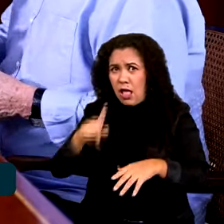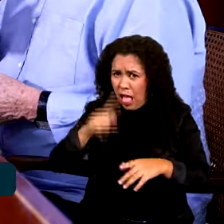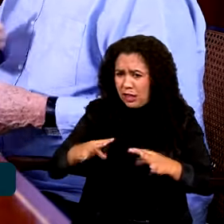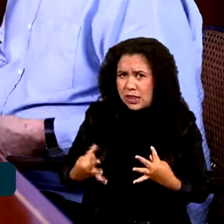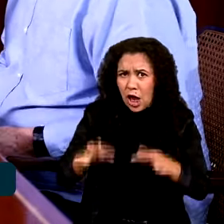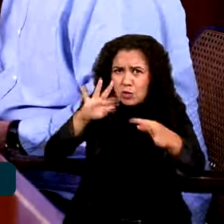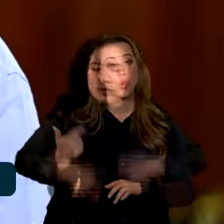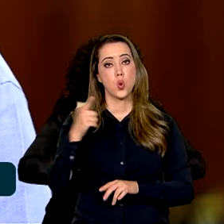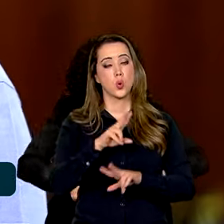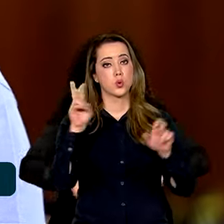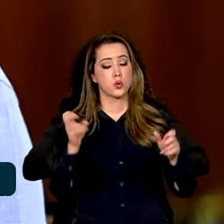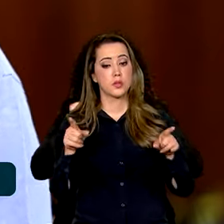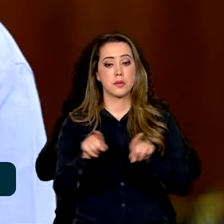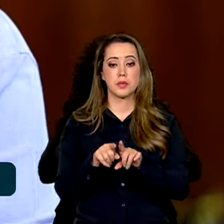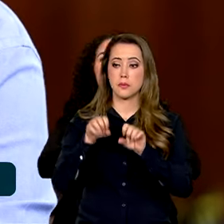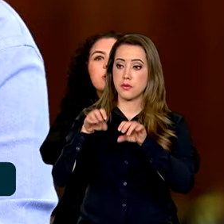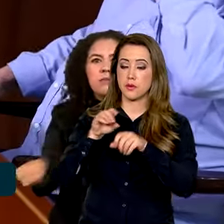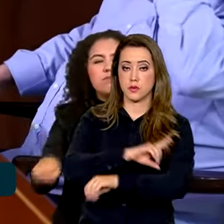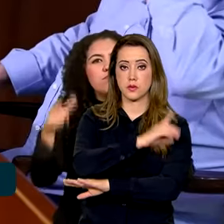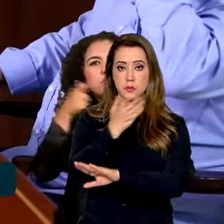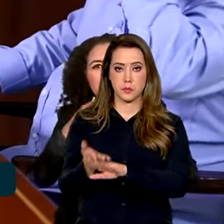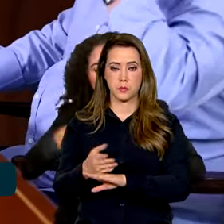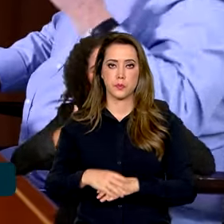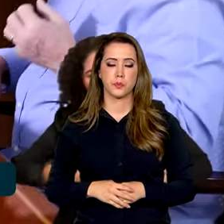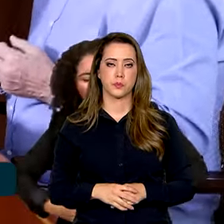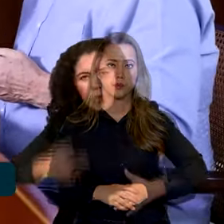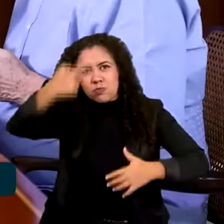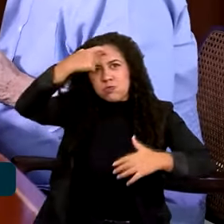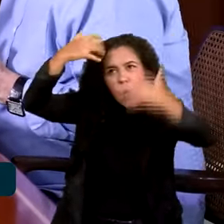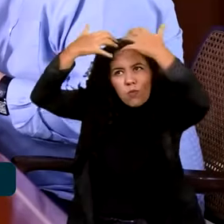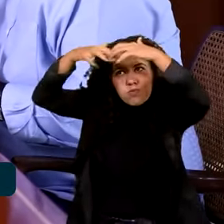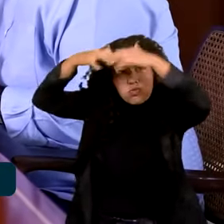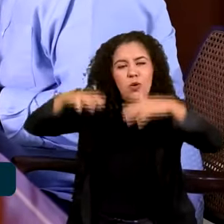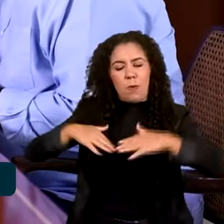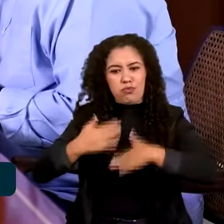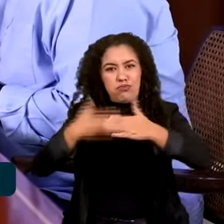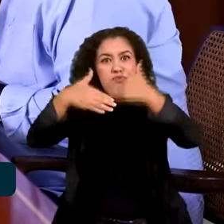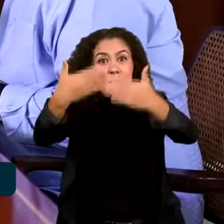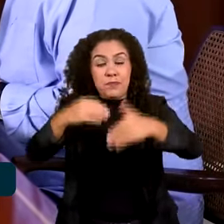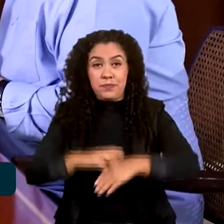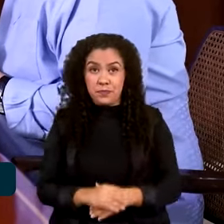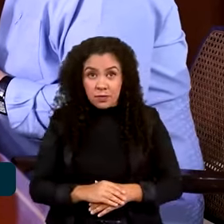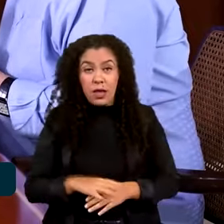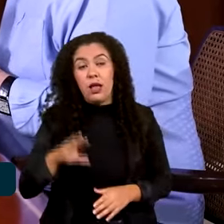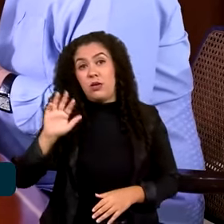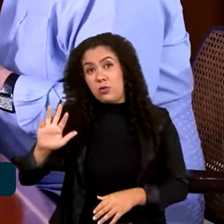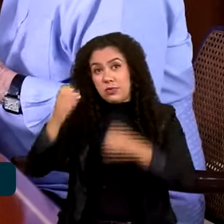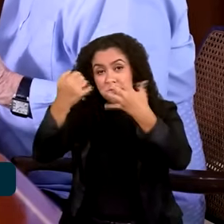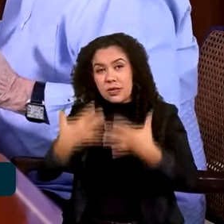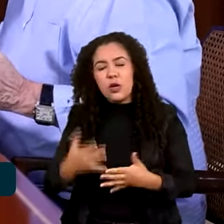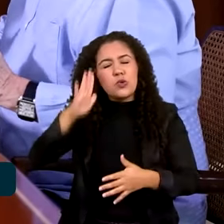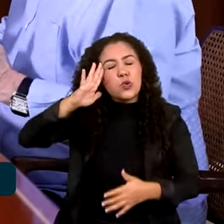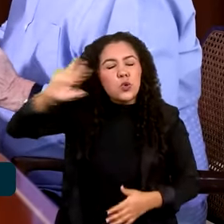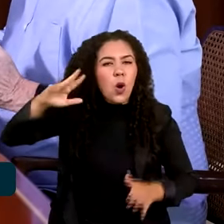Outro tema do programa foi o ensino integral. Nosso sonho é que o Brasil inteiro tenha um sistema de